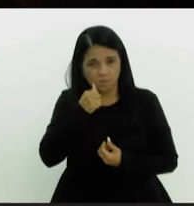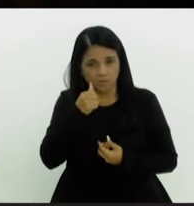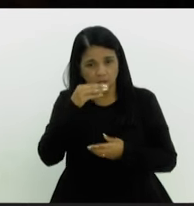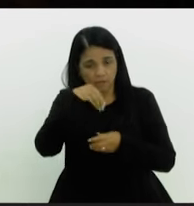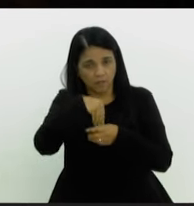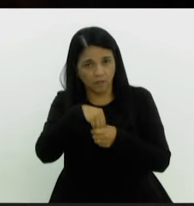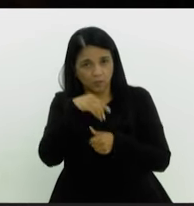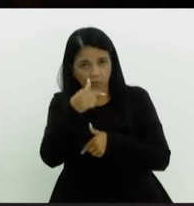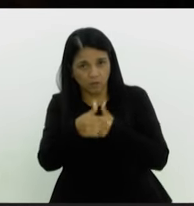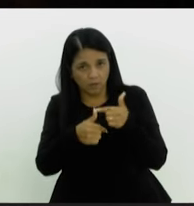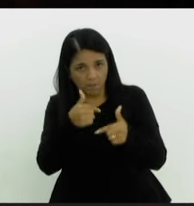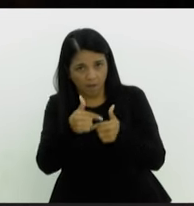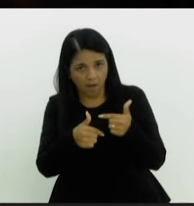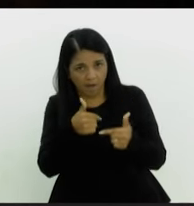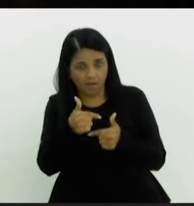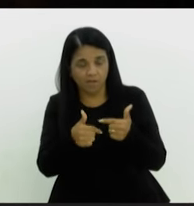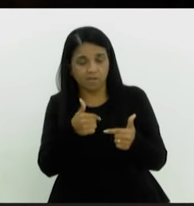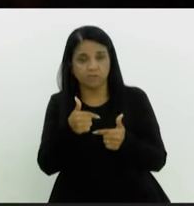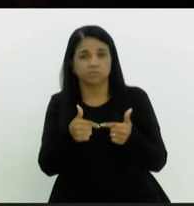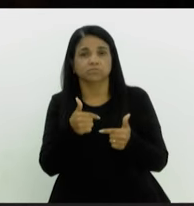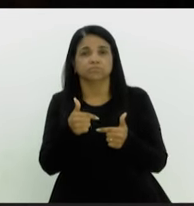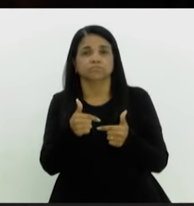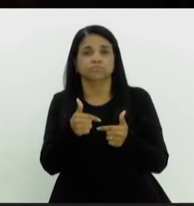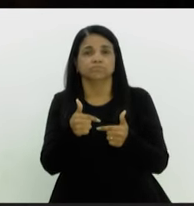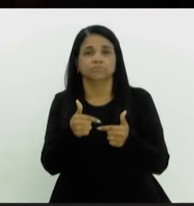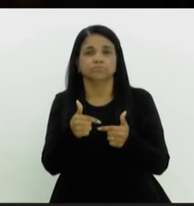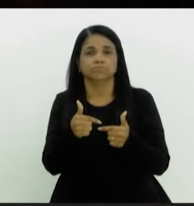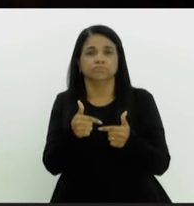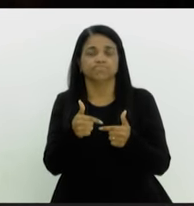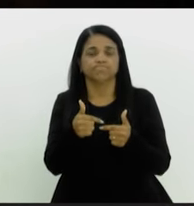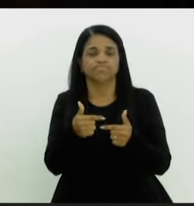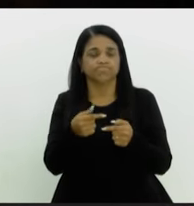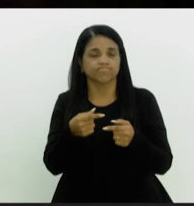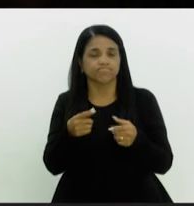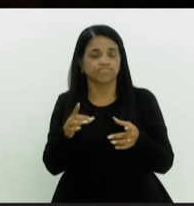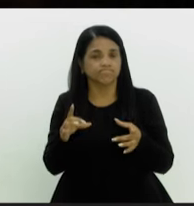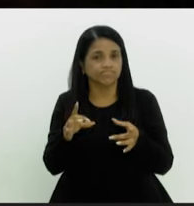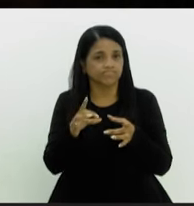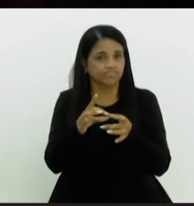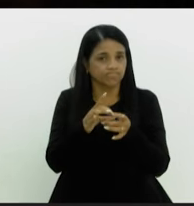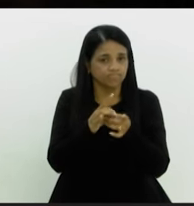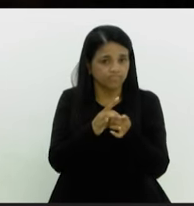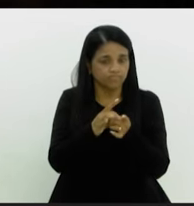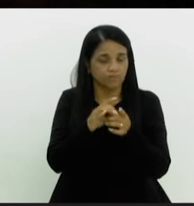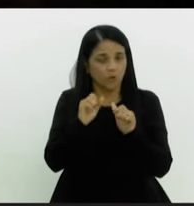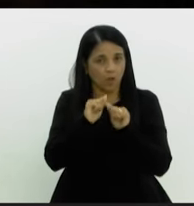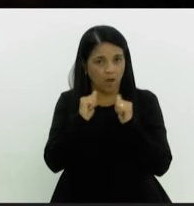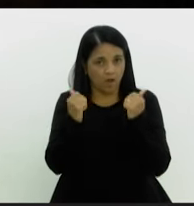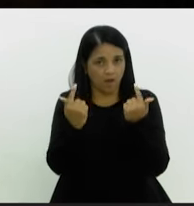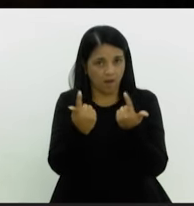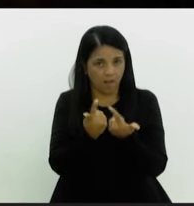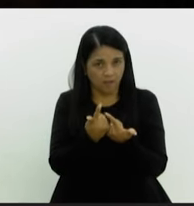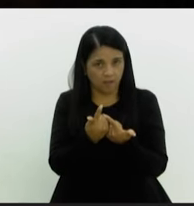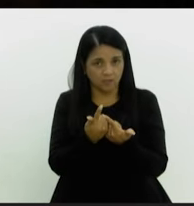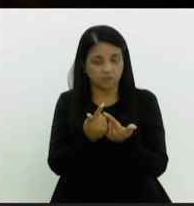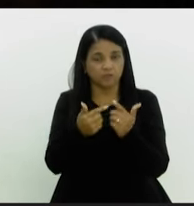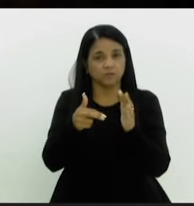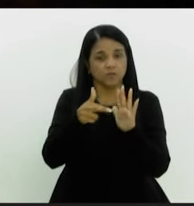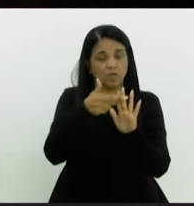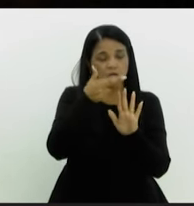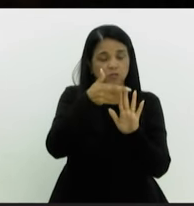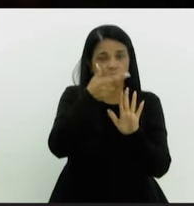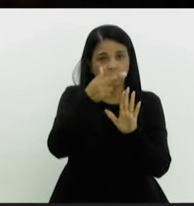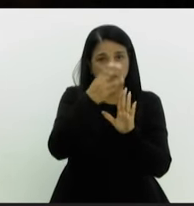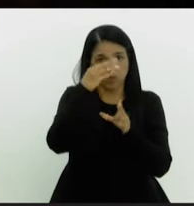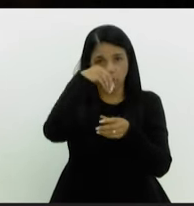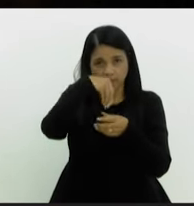trabalho e e mais ou menos concomitantemente com a alerge a gente editou uma resolução interna